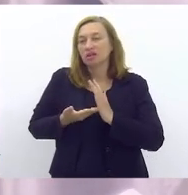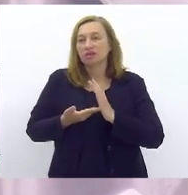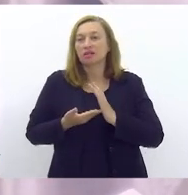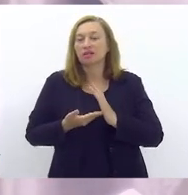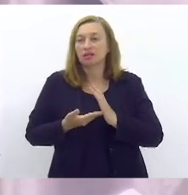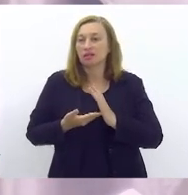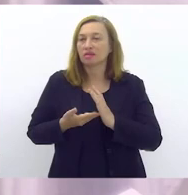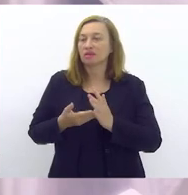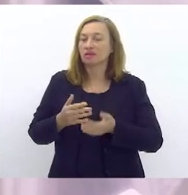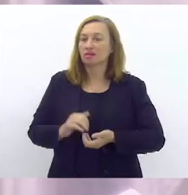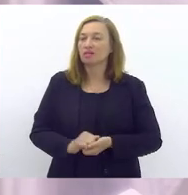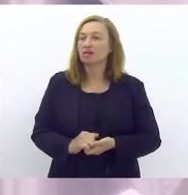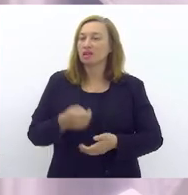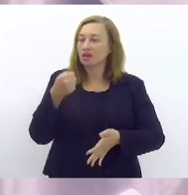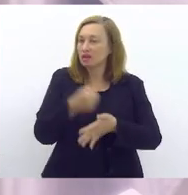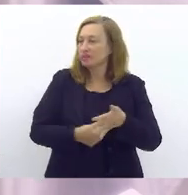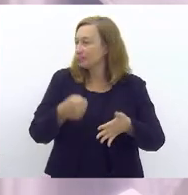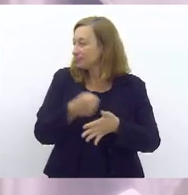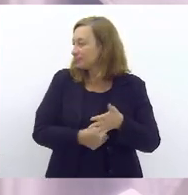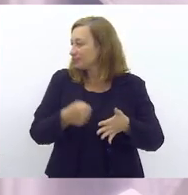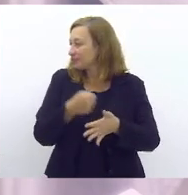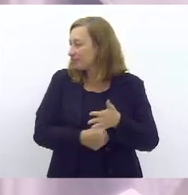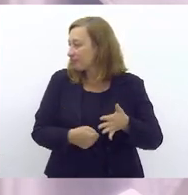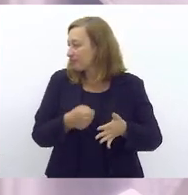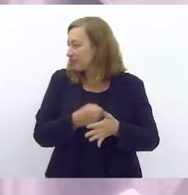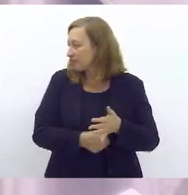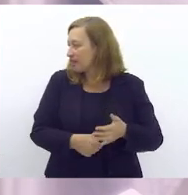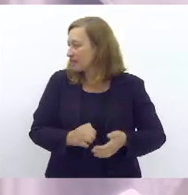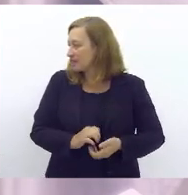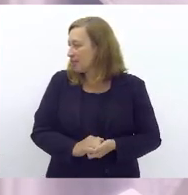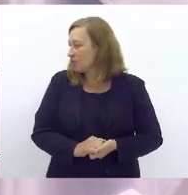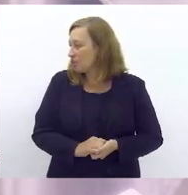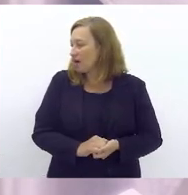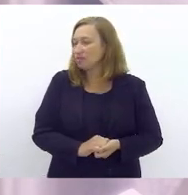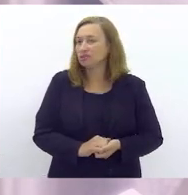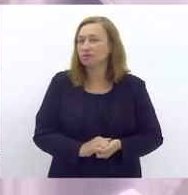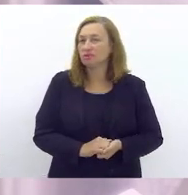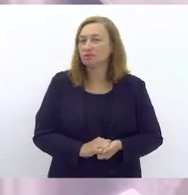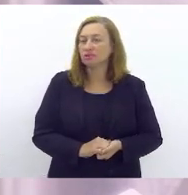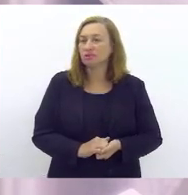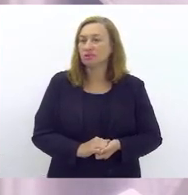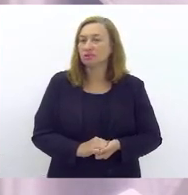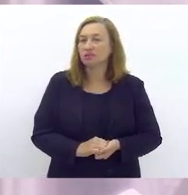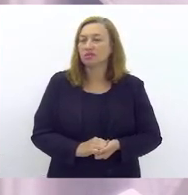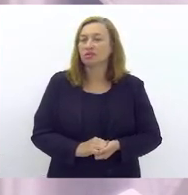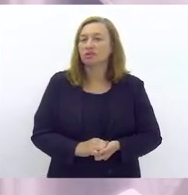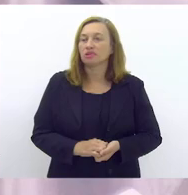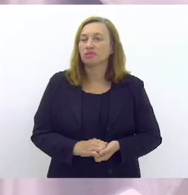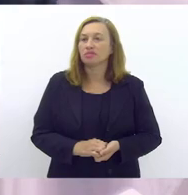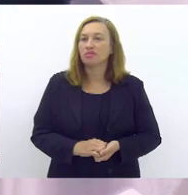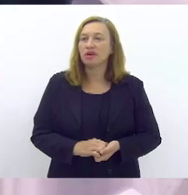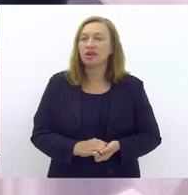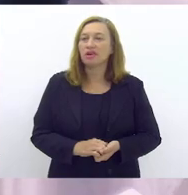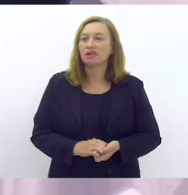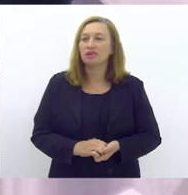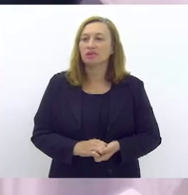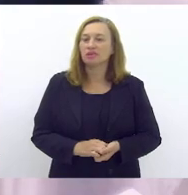companheira mesmo, guerreira, professora que vai ali todo dia na tribuna defender as nossas pautas,